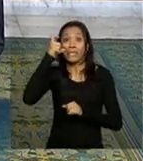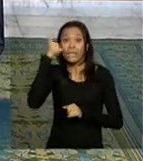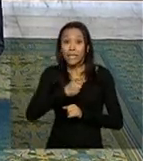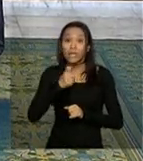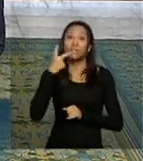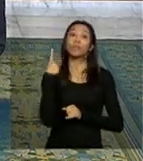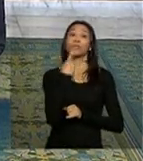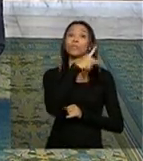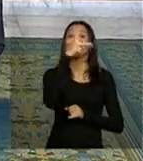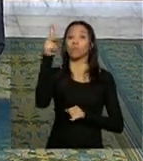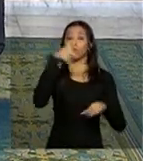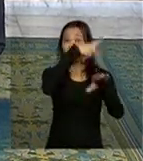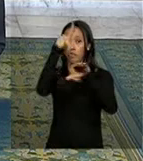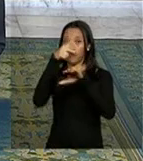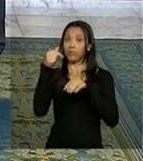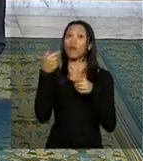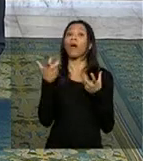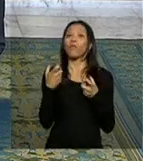Brasil.